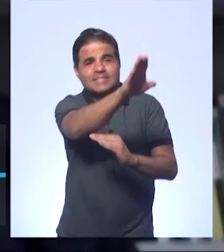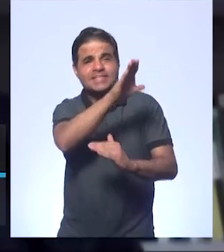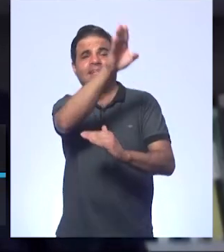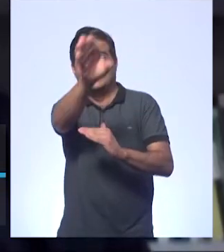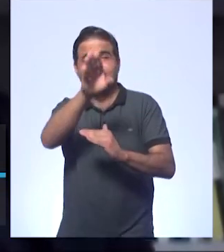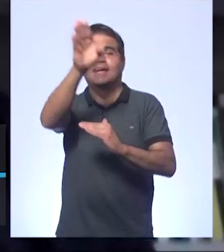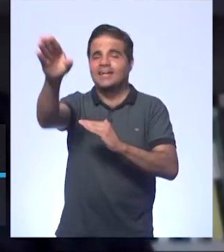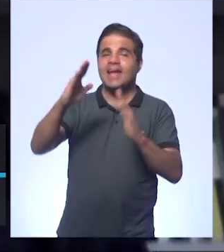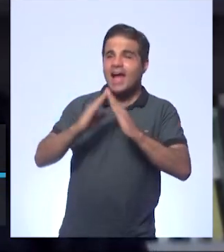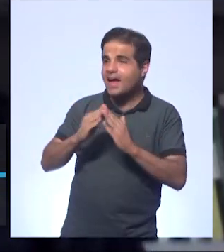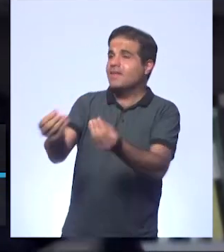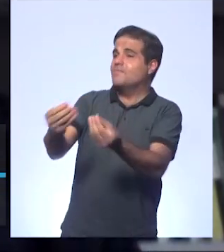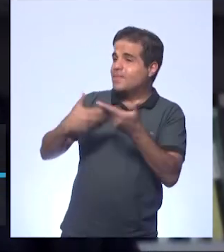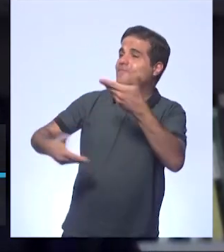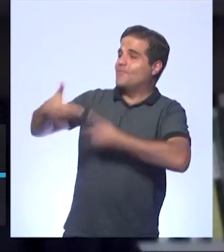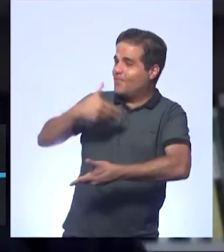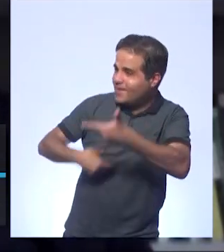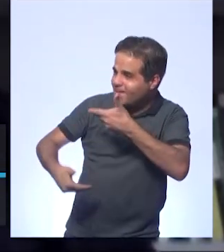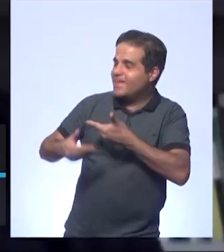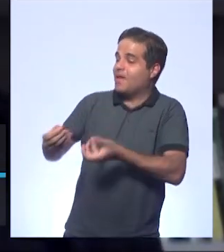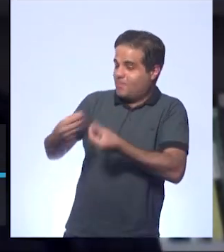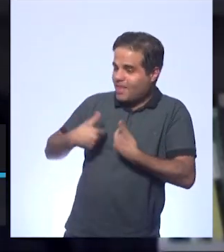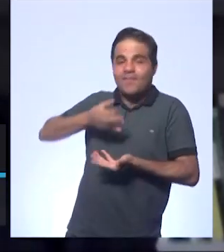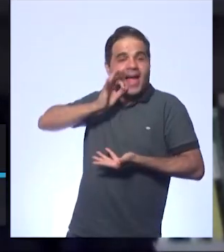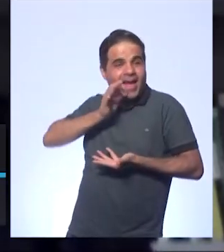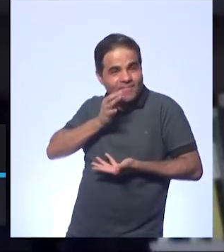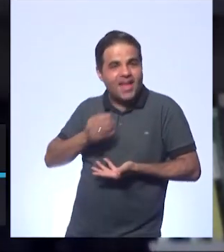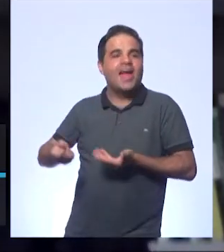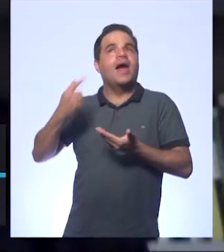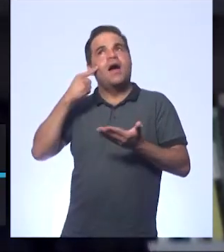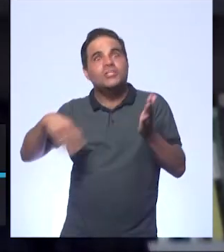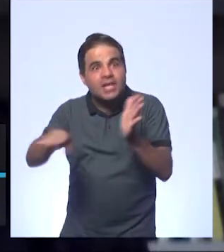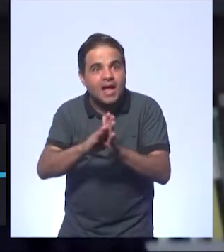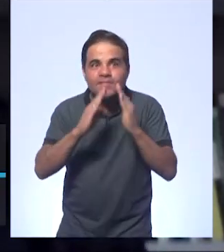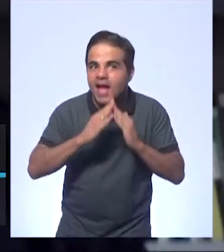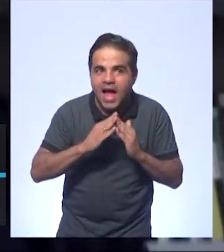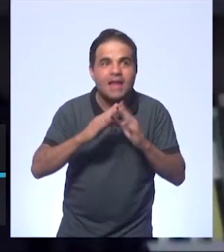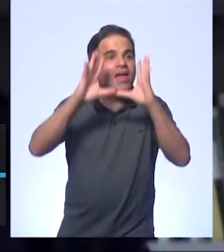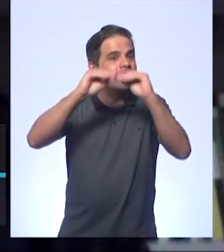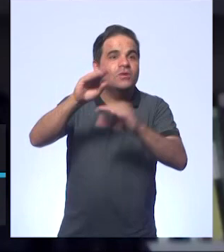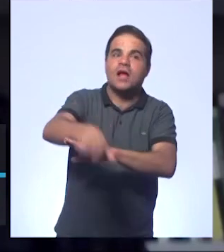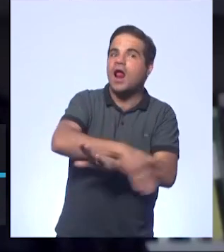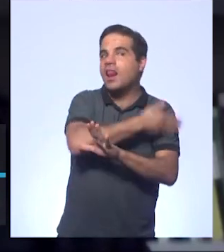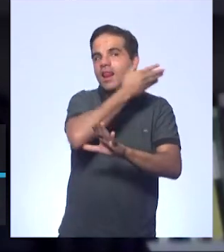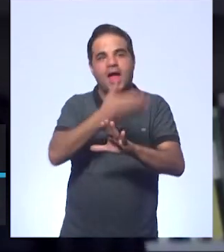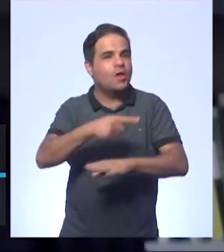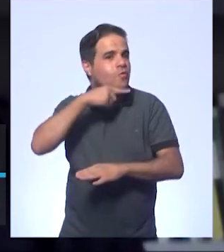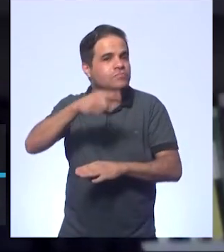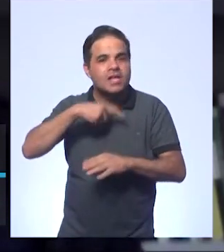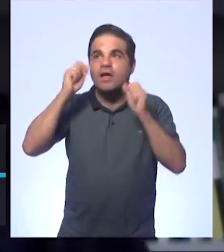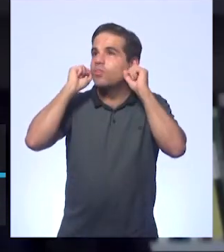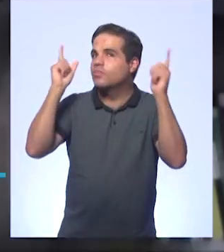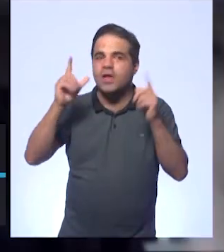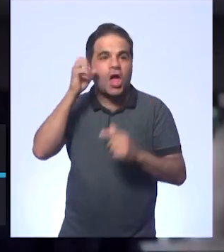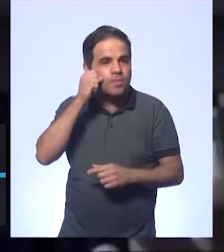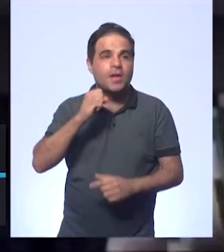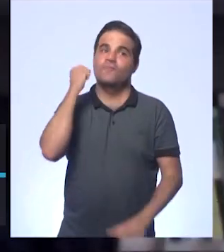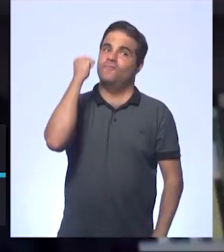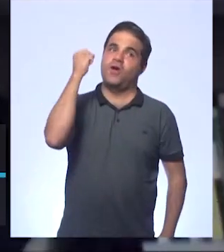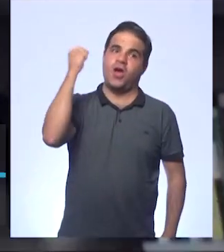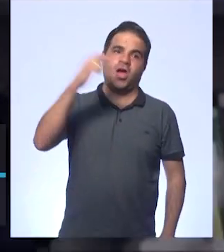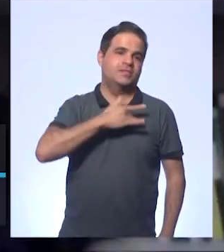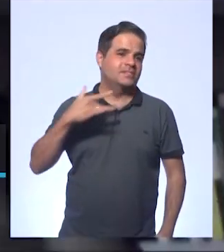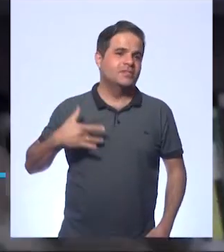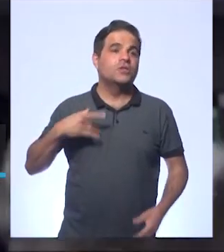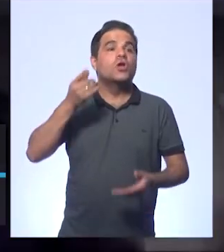chegava, me acolhia com um cafezinho. Aí, quando chegava em casa, eu passava a noite em claro, porque não dormia, era muito forte para mim.